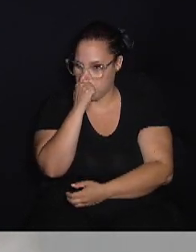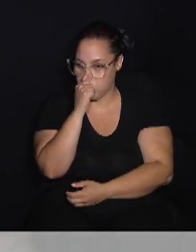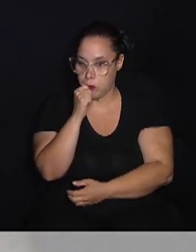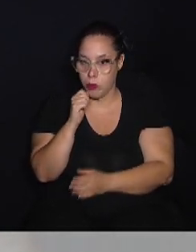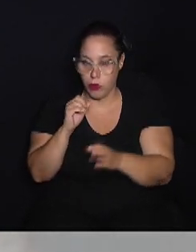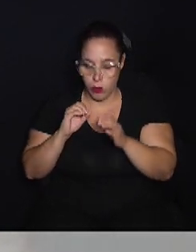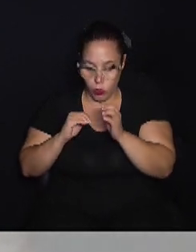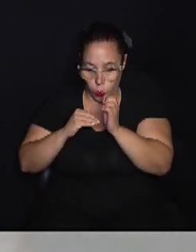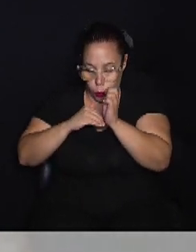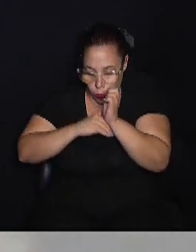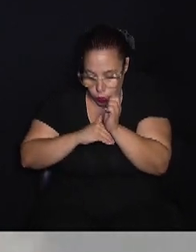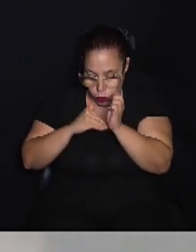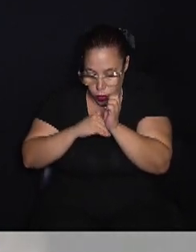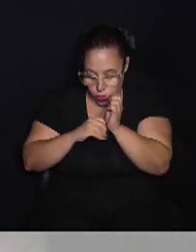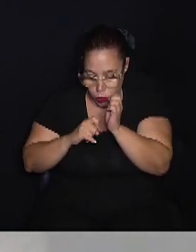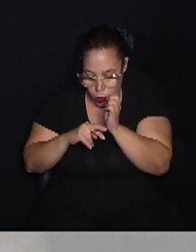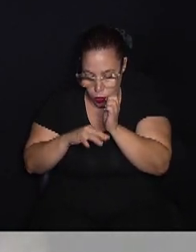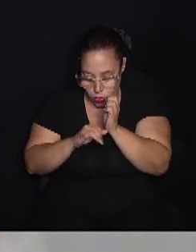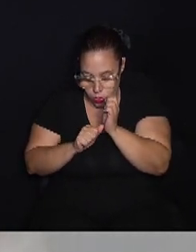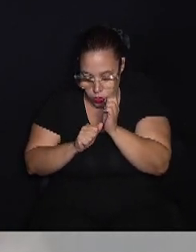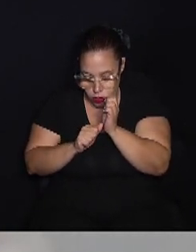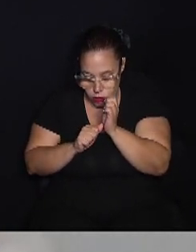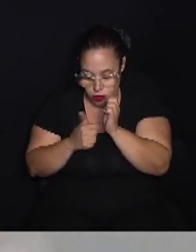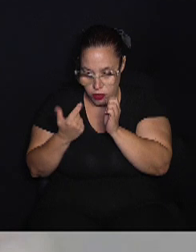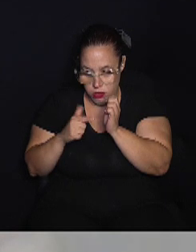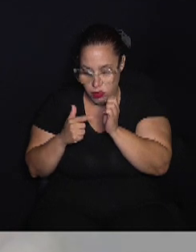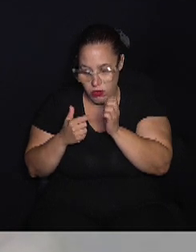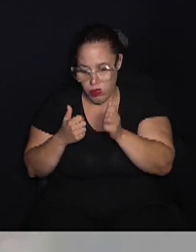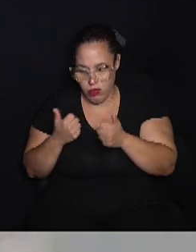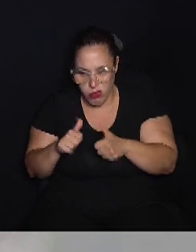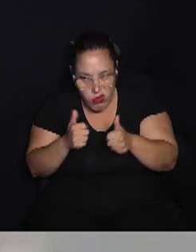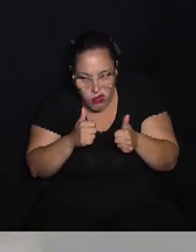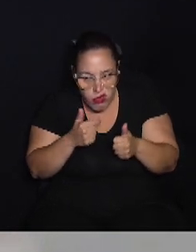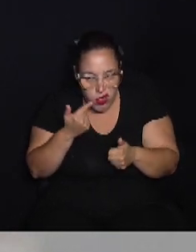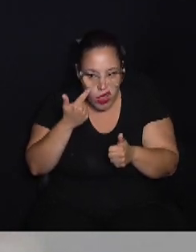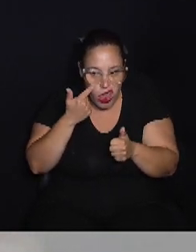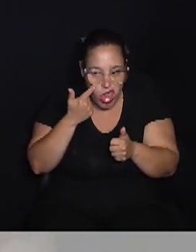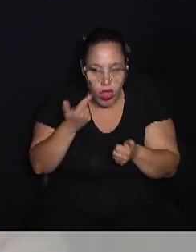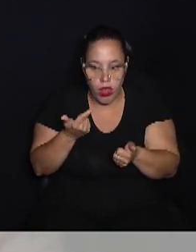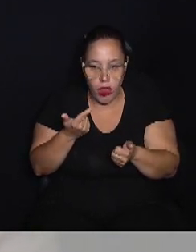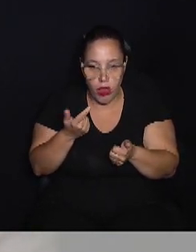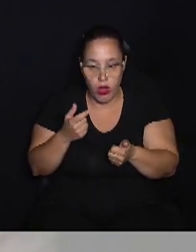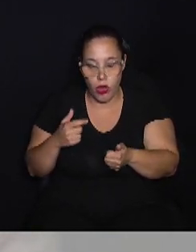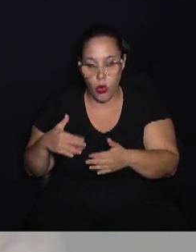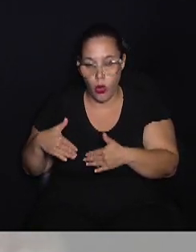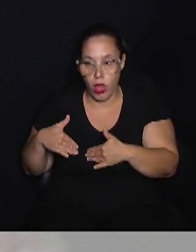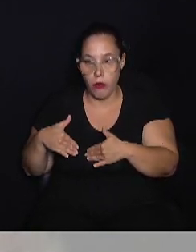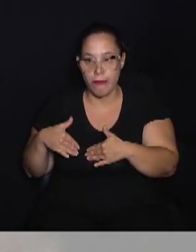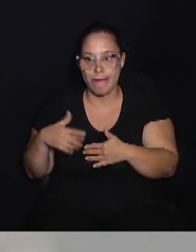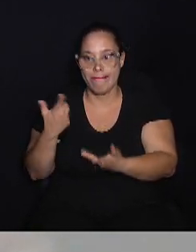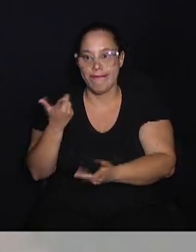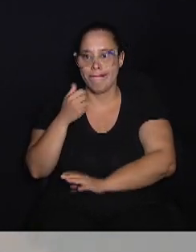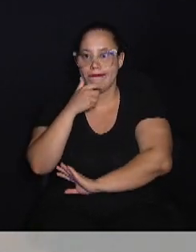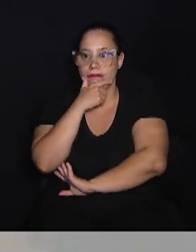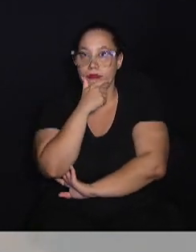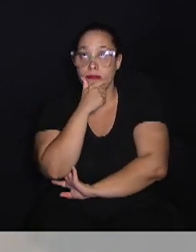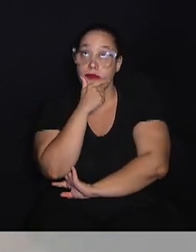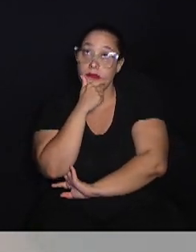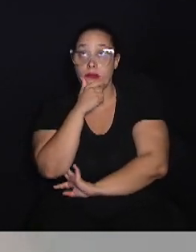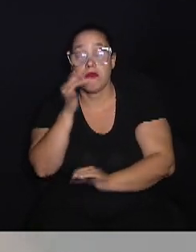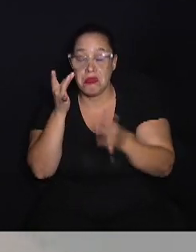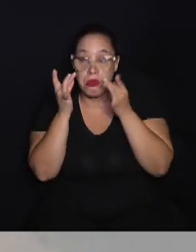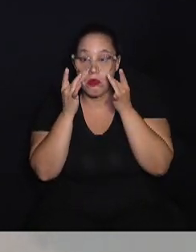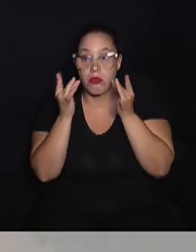escondido dentro de uma bolsa e que não tem uma avaliação aí tão visual quanto a mama então a gente acaba tendo que ficar um pouquinho mais